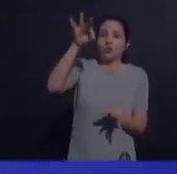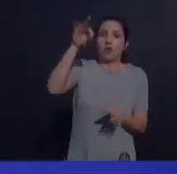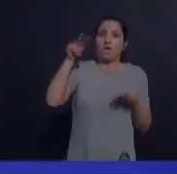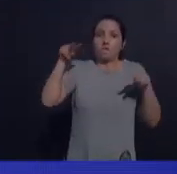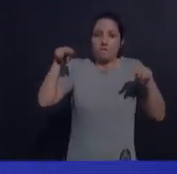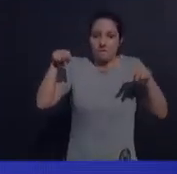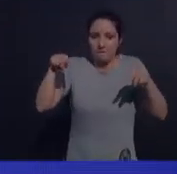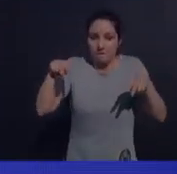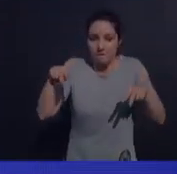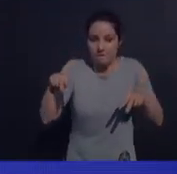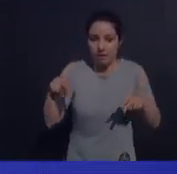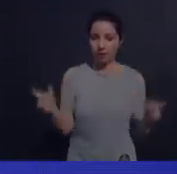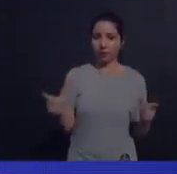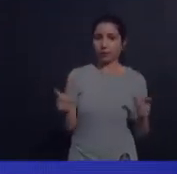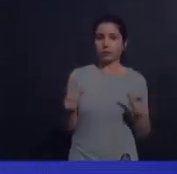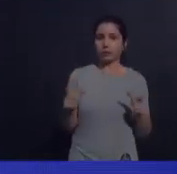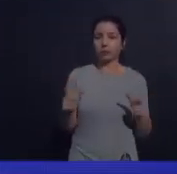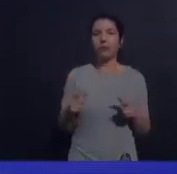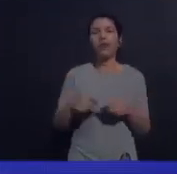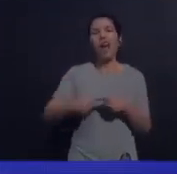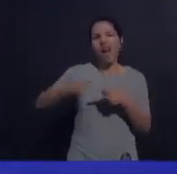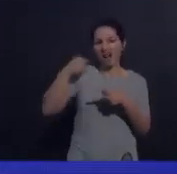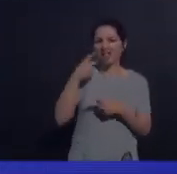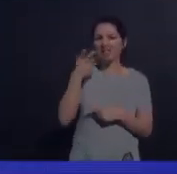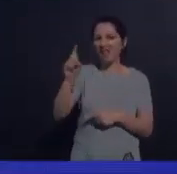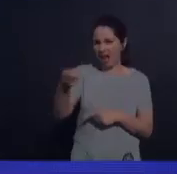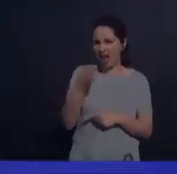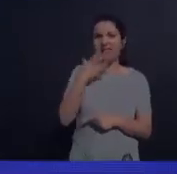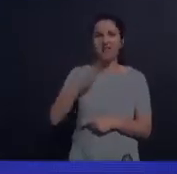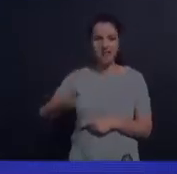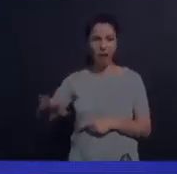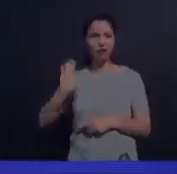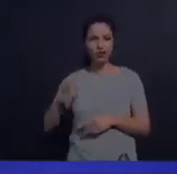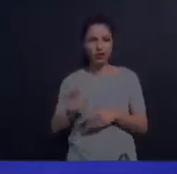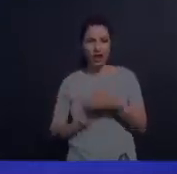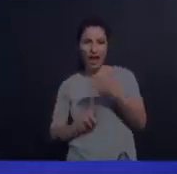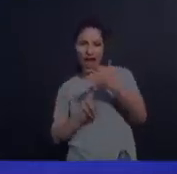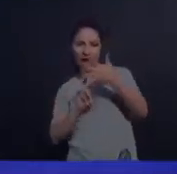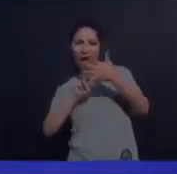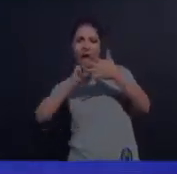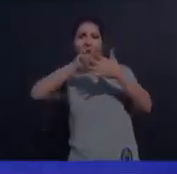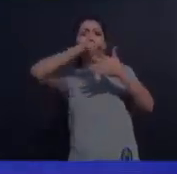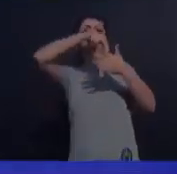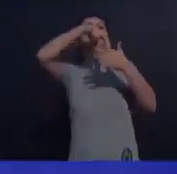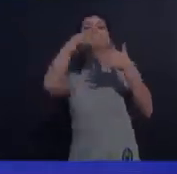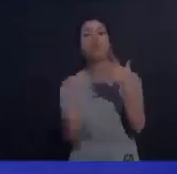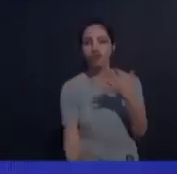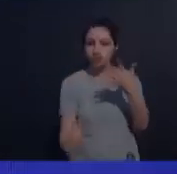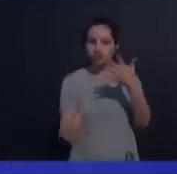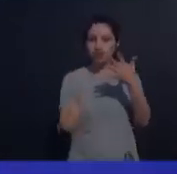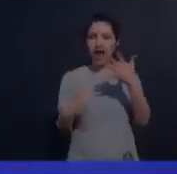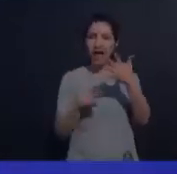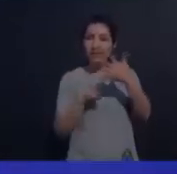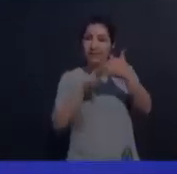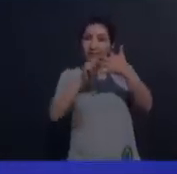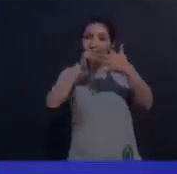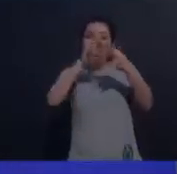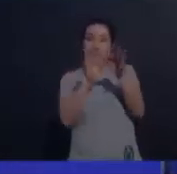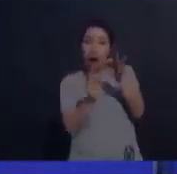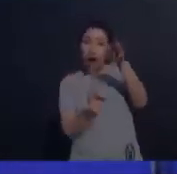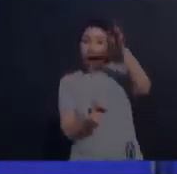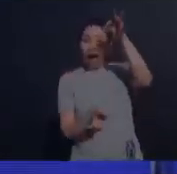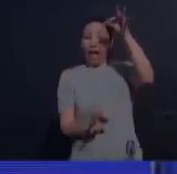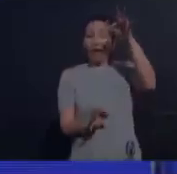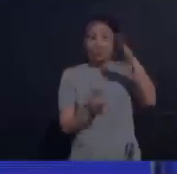porque quando eu era criança eu já cair de uma escada e eu lembro que essa escada era muito alta então eu fiquei com